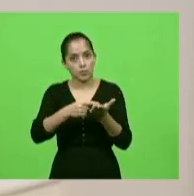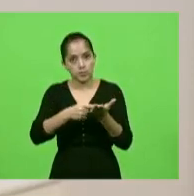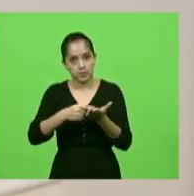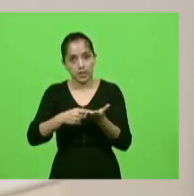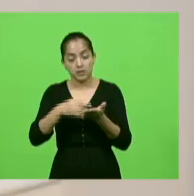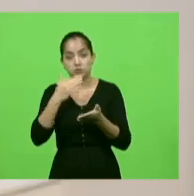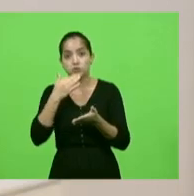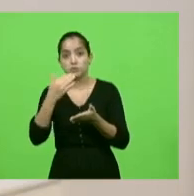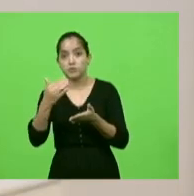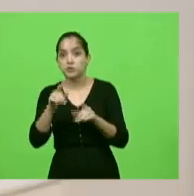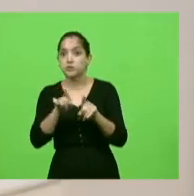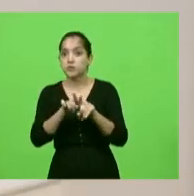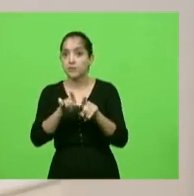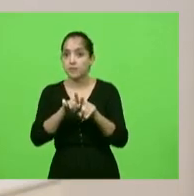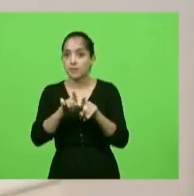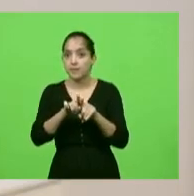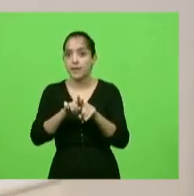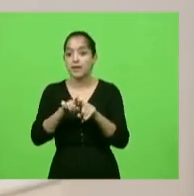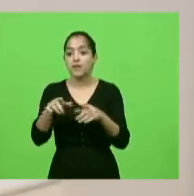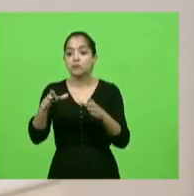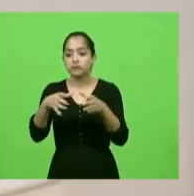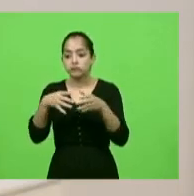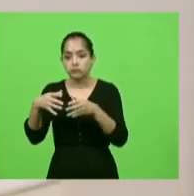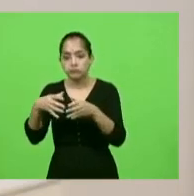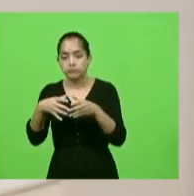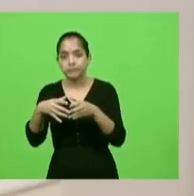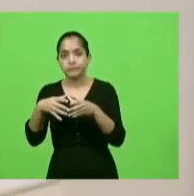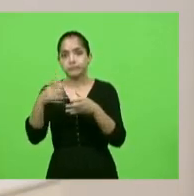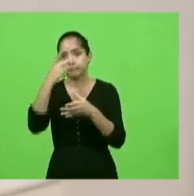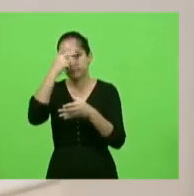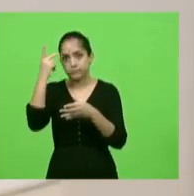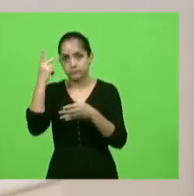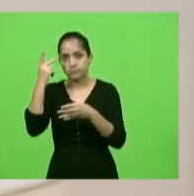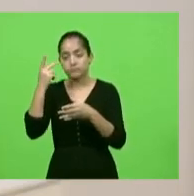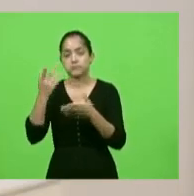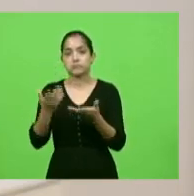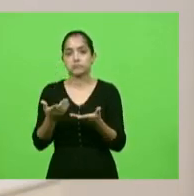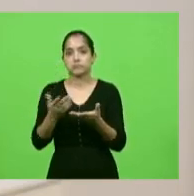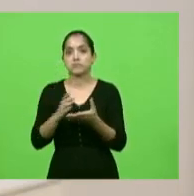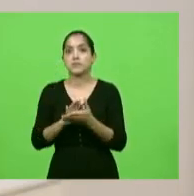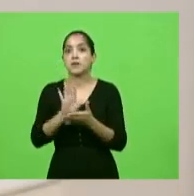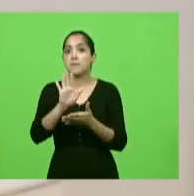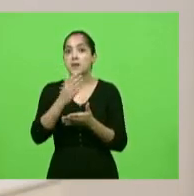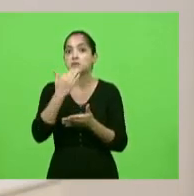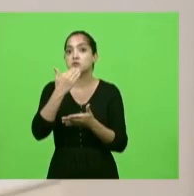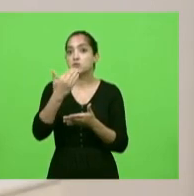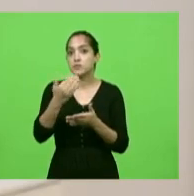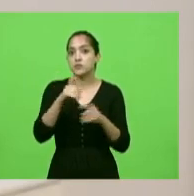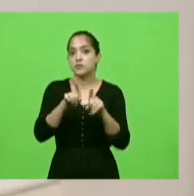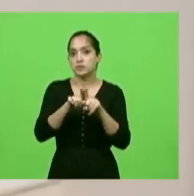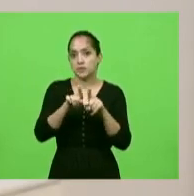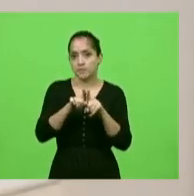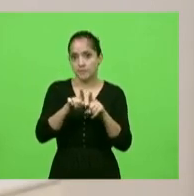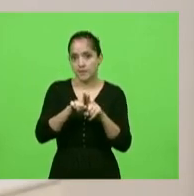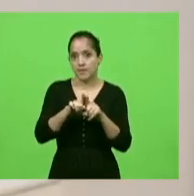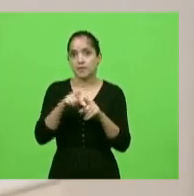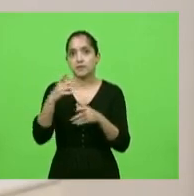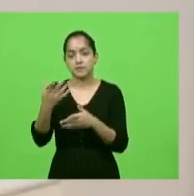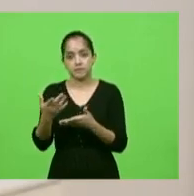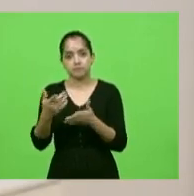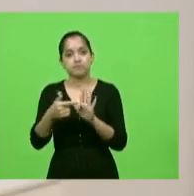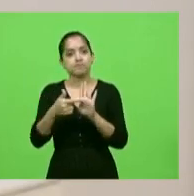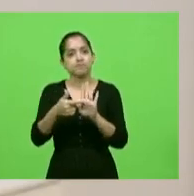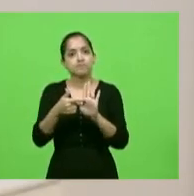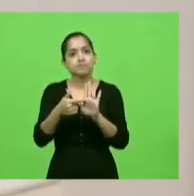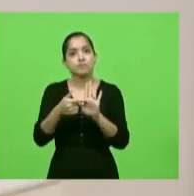também para a gente designar o pessoal para auxiliar, né? Mas tinha o pedido também para, com relação ao parecer, né?